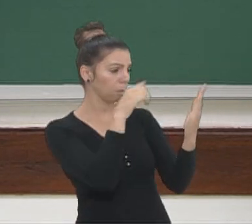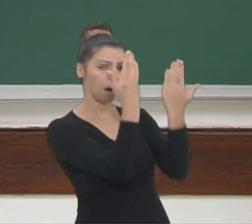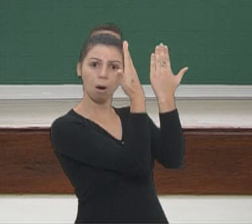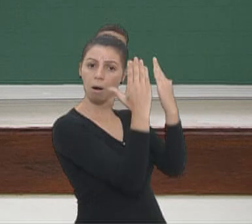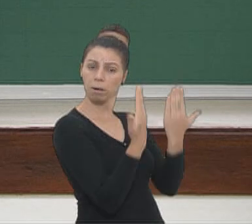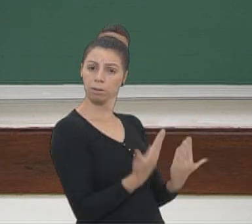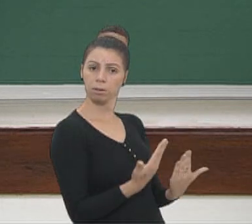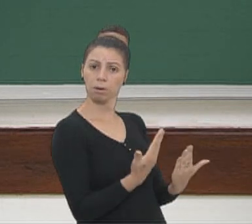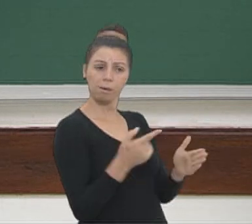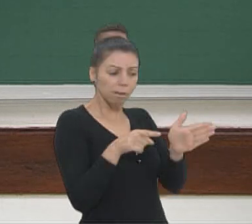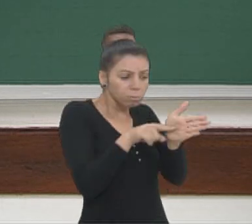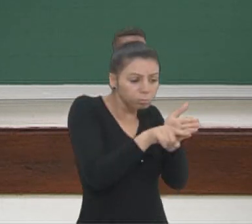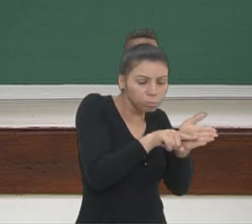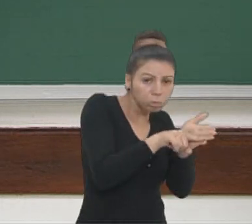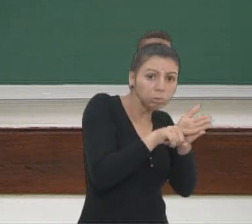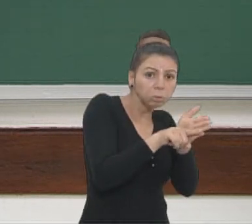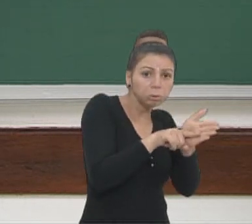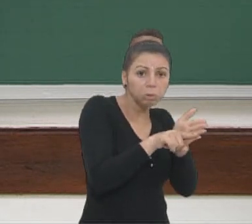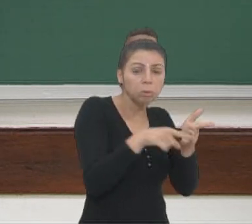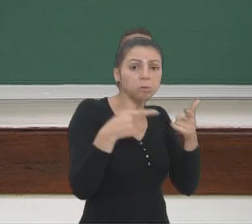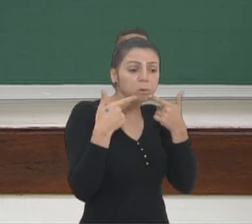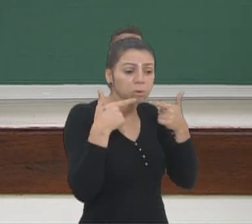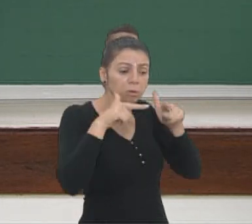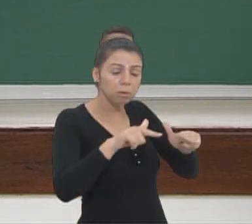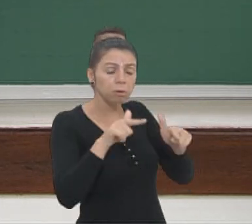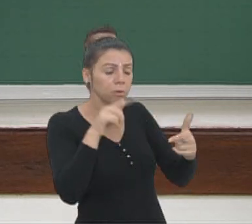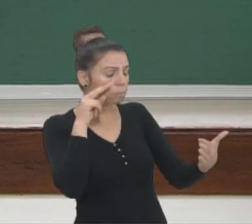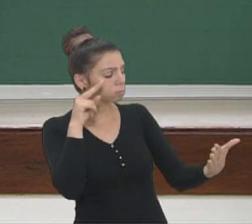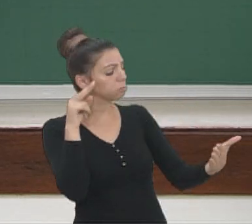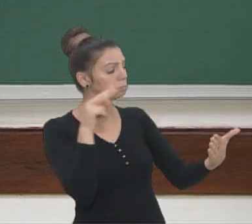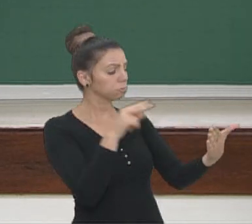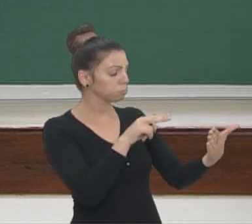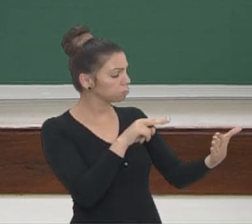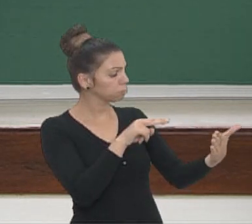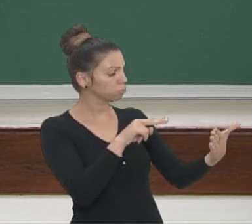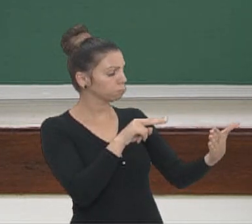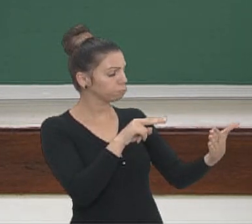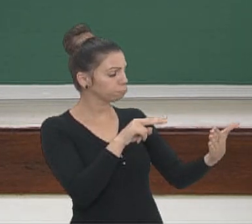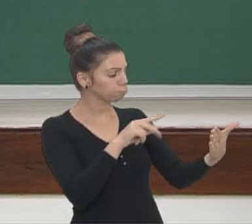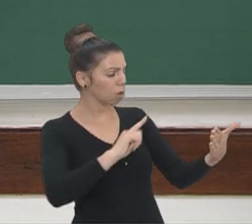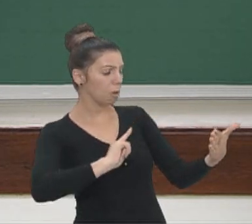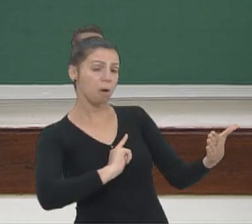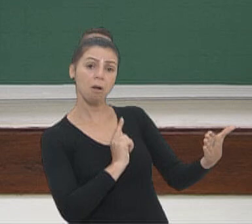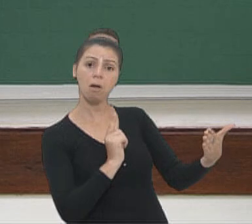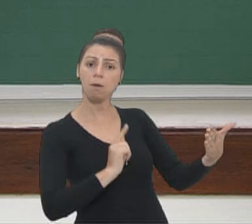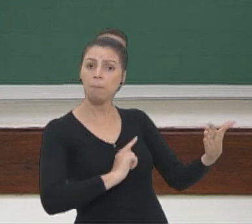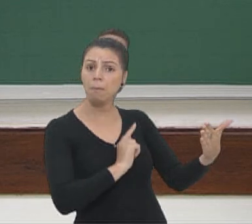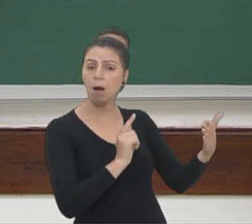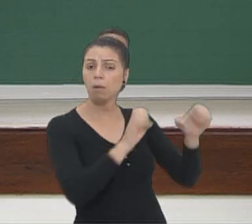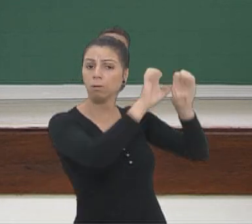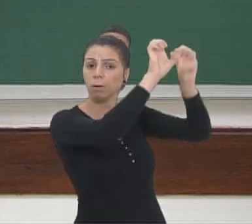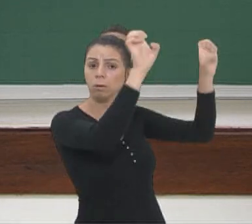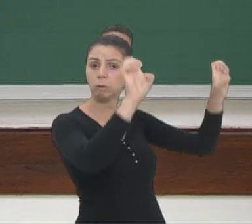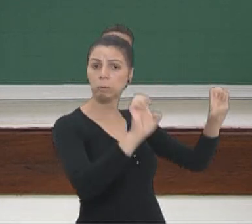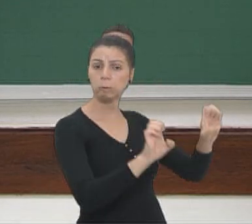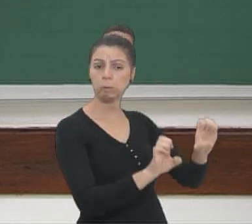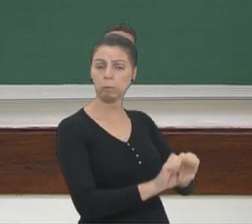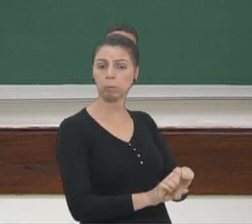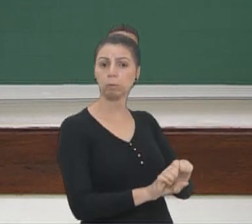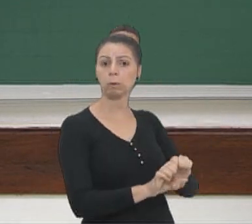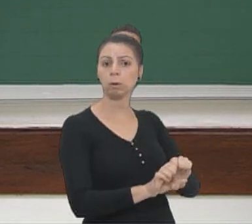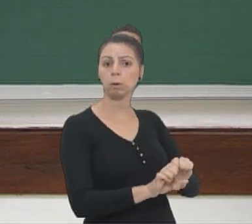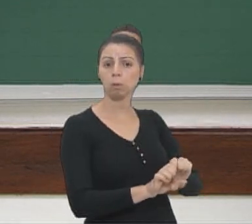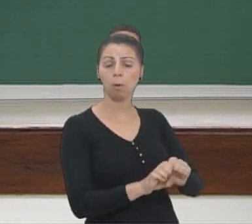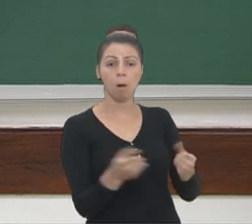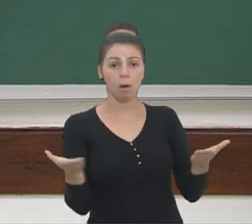como estudioso da língua, eu vou olhar para esse texto na sua estrutura maior, nas suas condições de produção. Então você vai pegar a